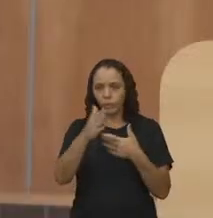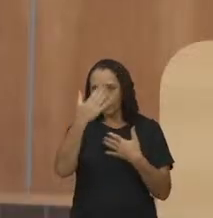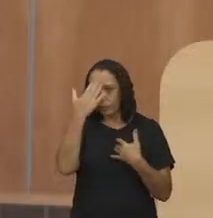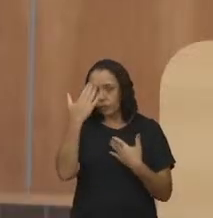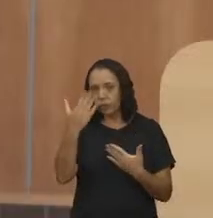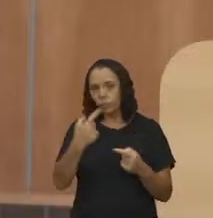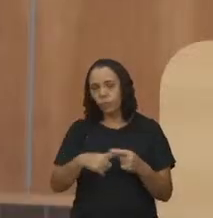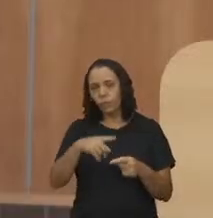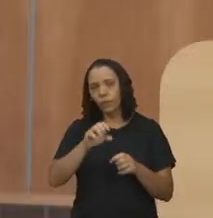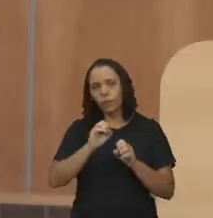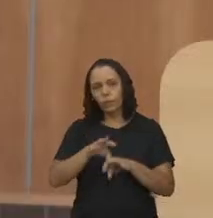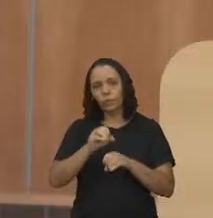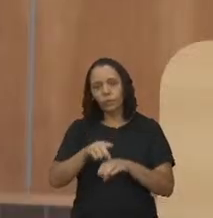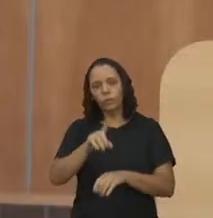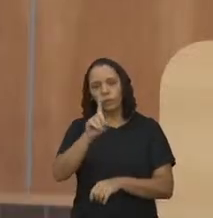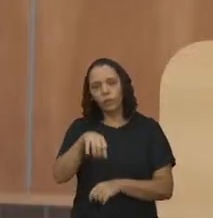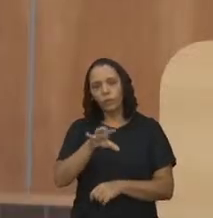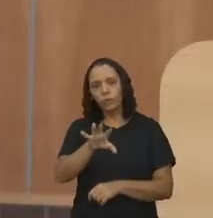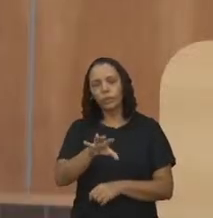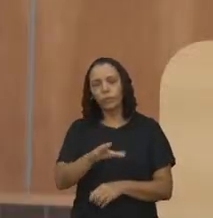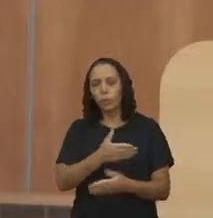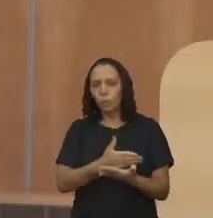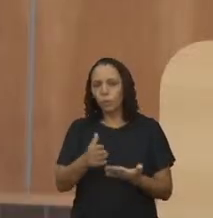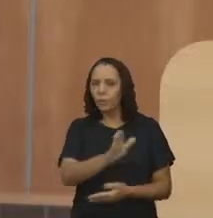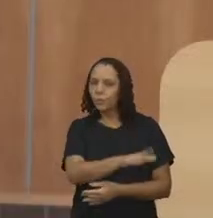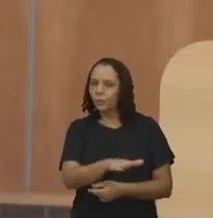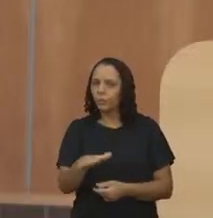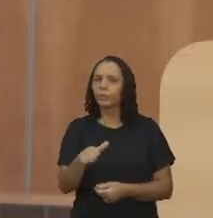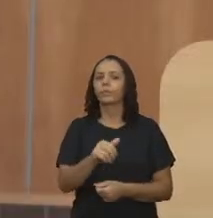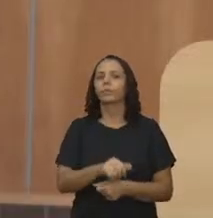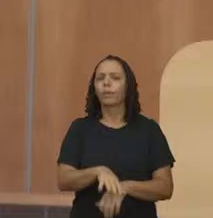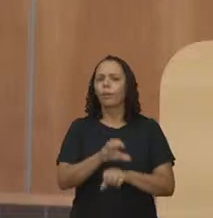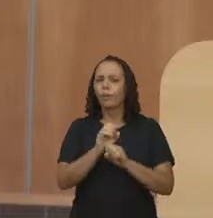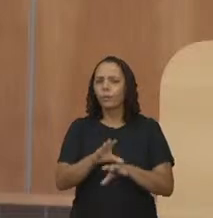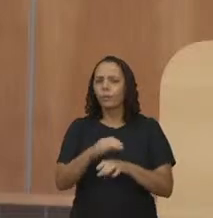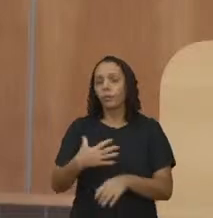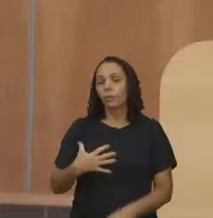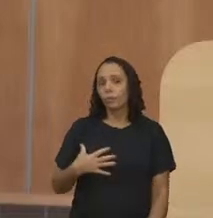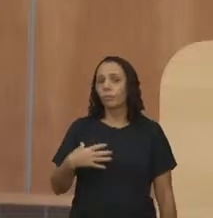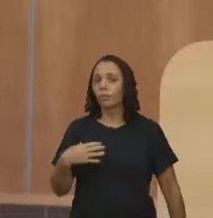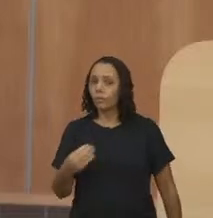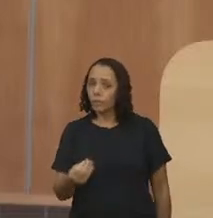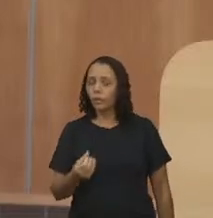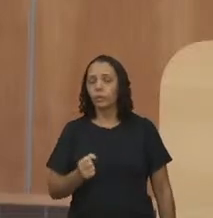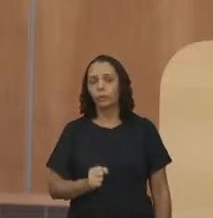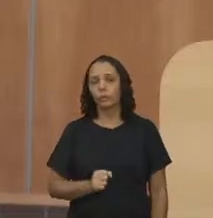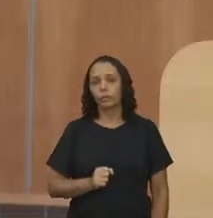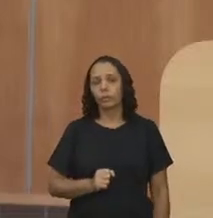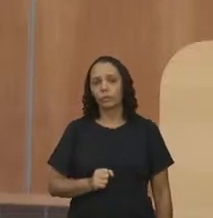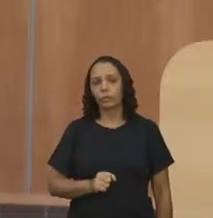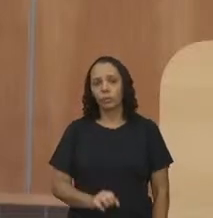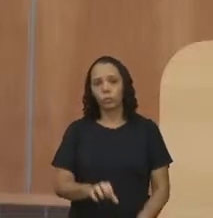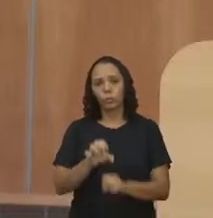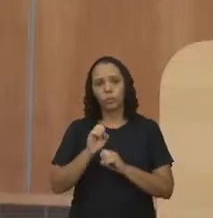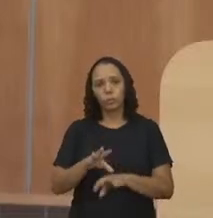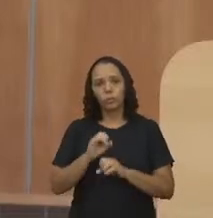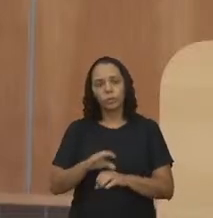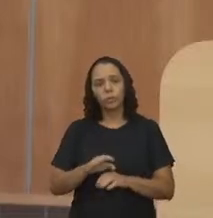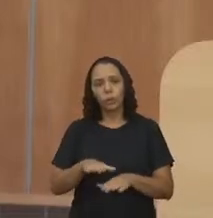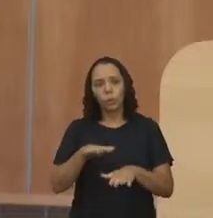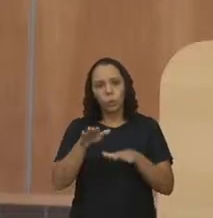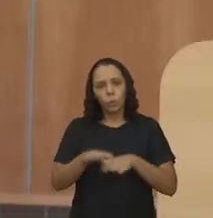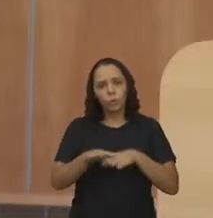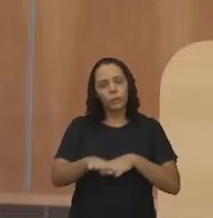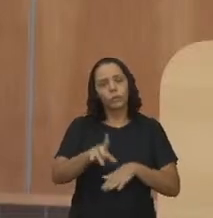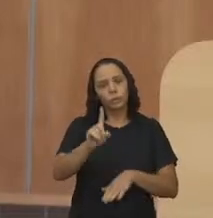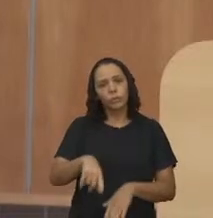porque educação é isso aí, Jean, começa desde pequeno. A gente tem que educar nossos filhos, educação é importante no trânsito. E